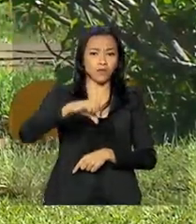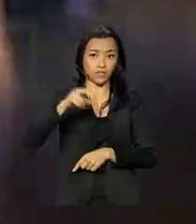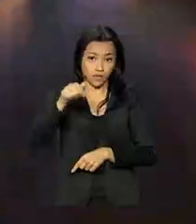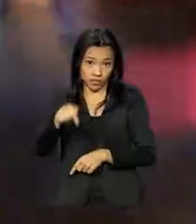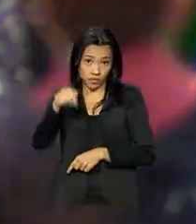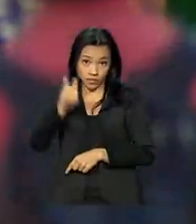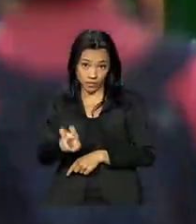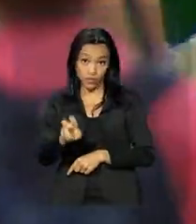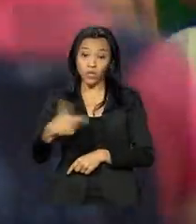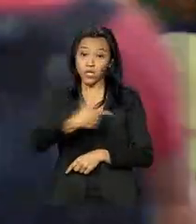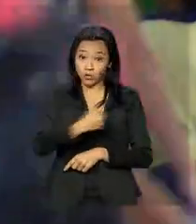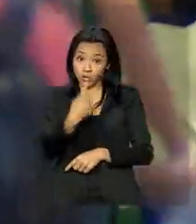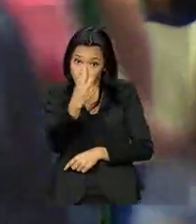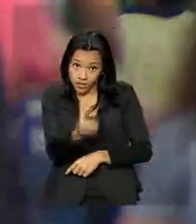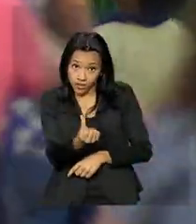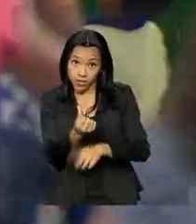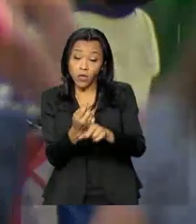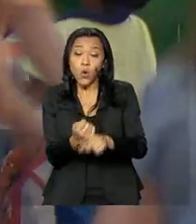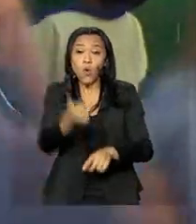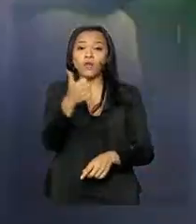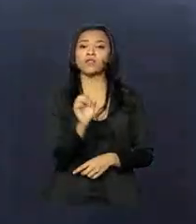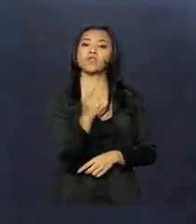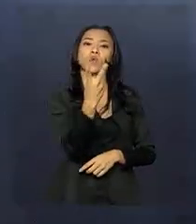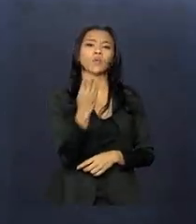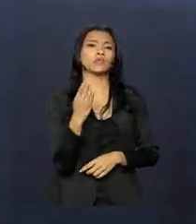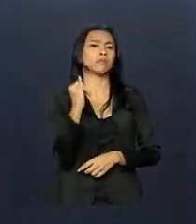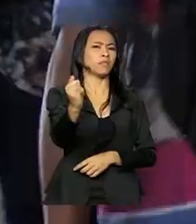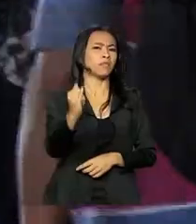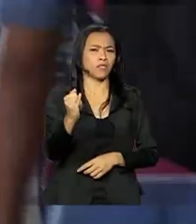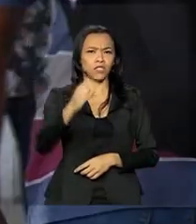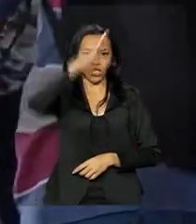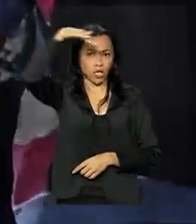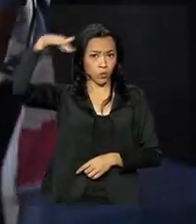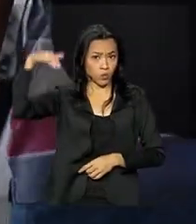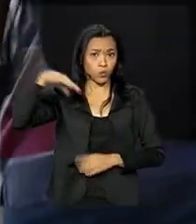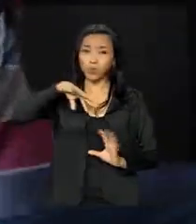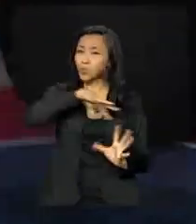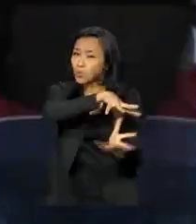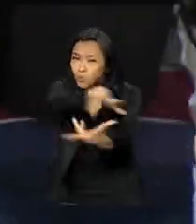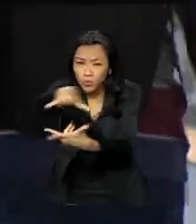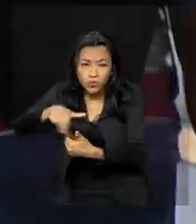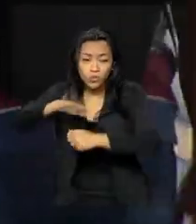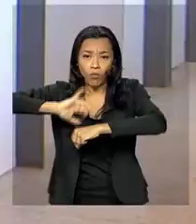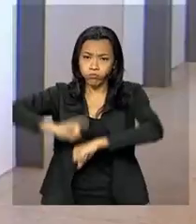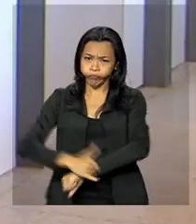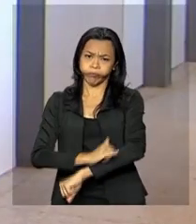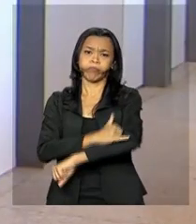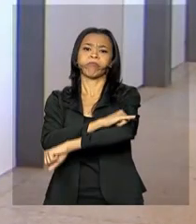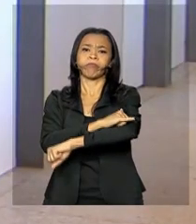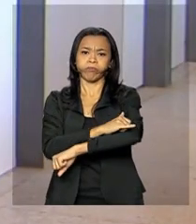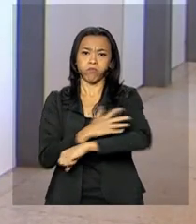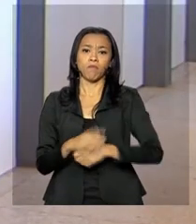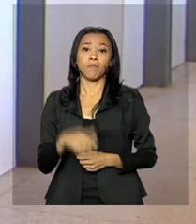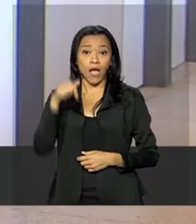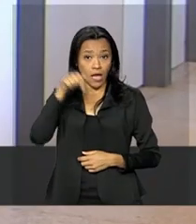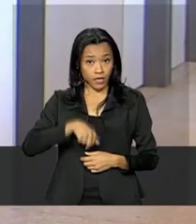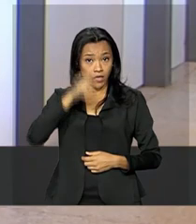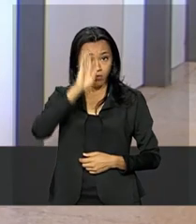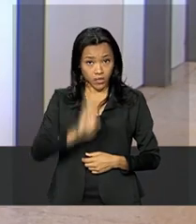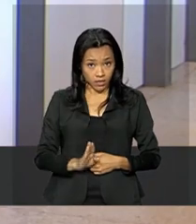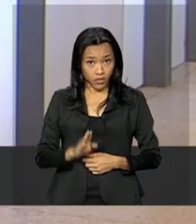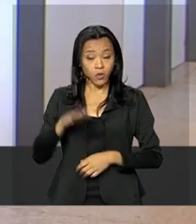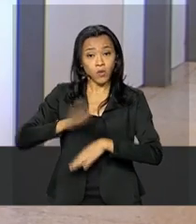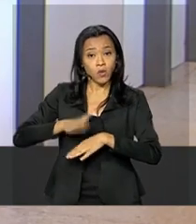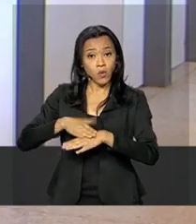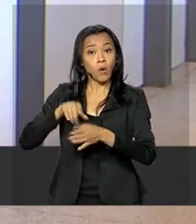2016, quase 2 bilhões de adultos em todo o mundo estavam com excesso de peso. Aqui no Brasil, de acordo com a